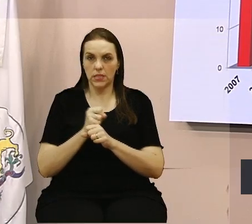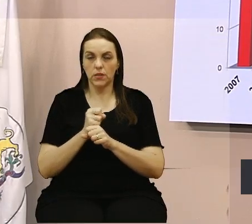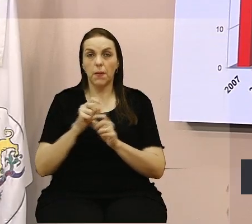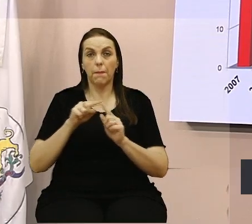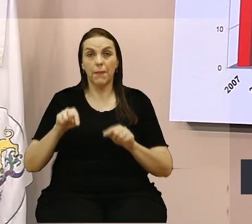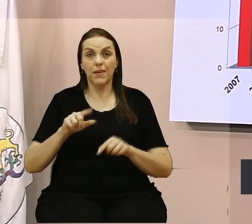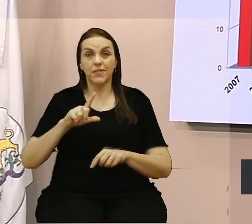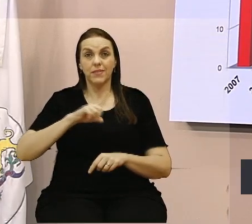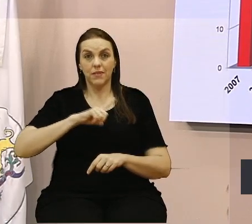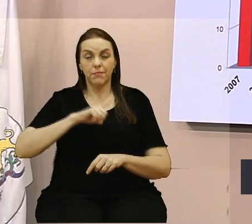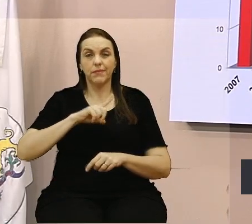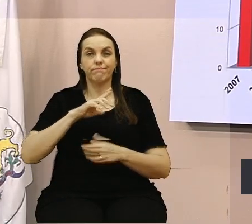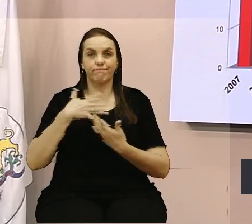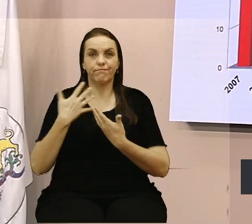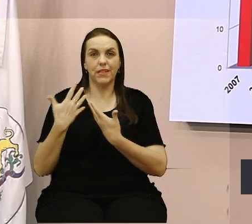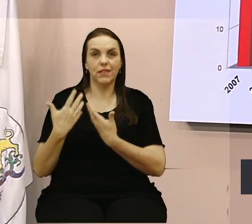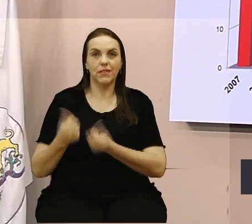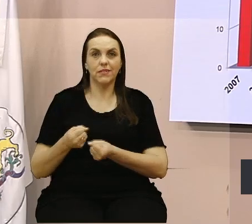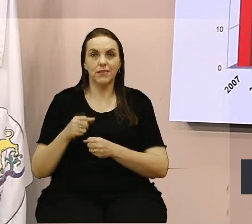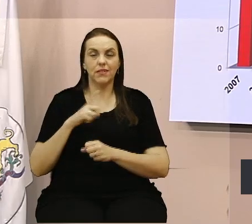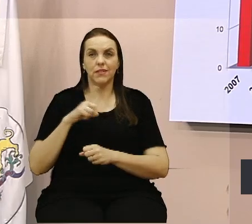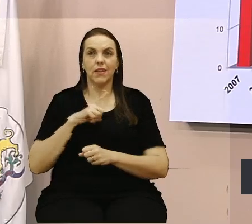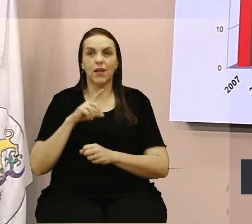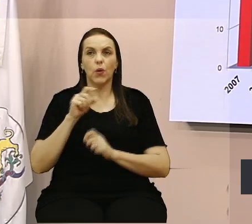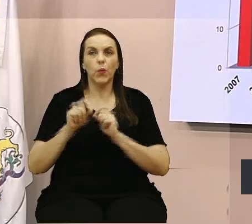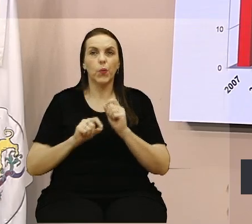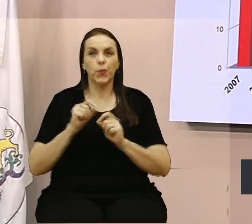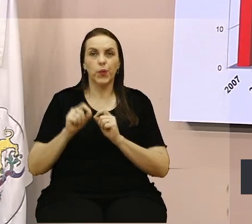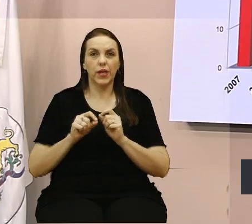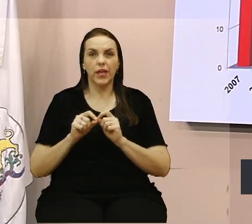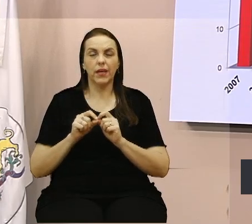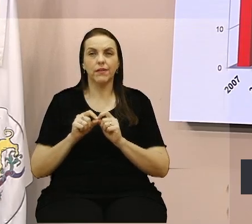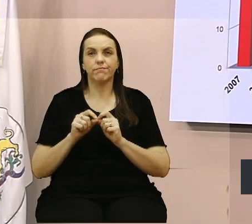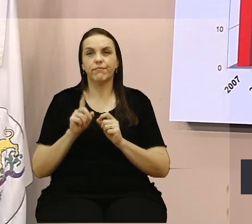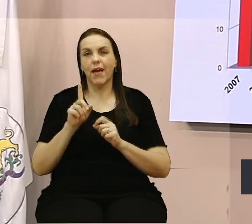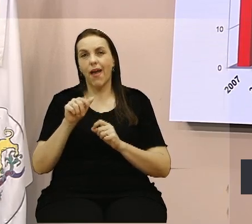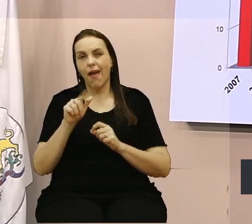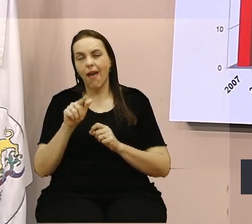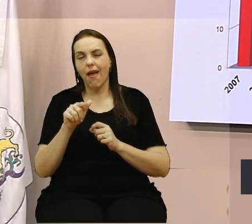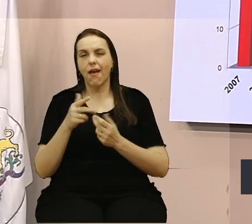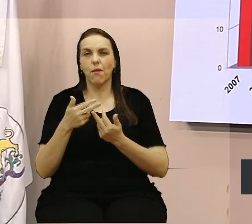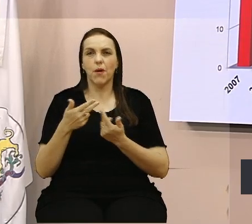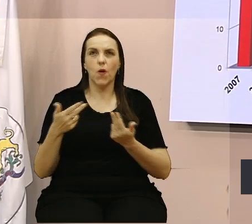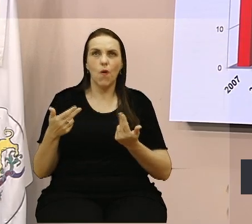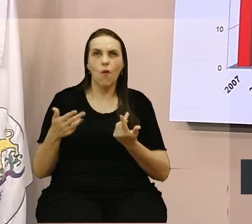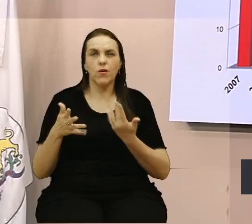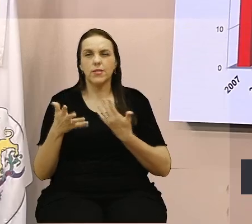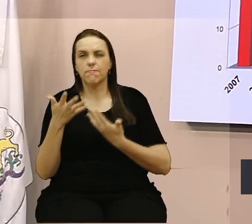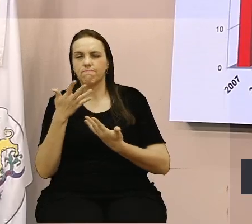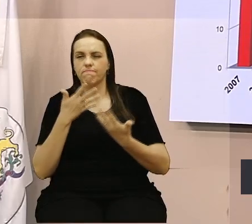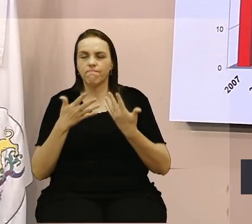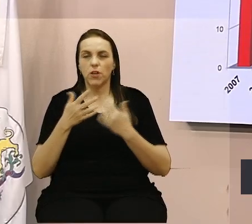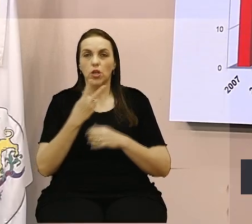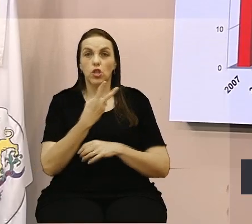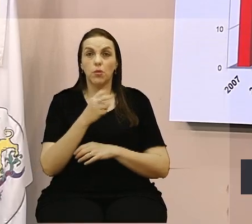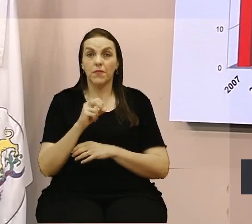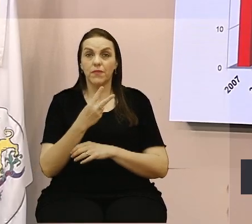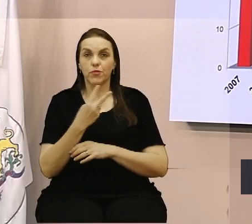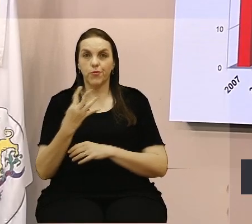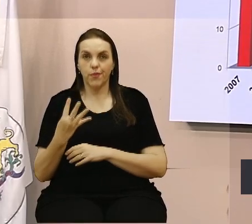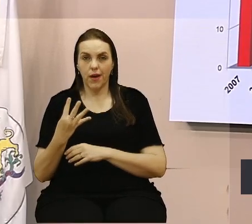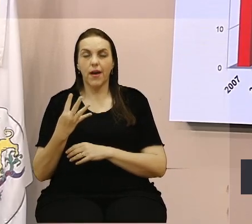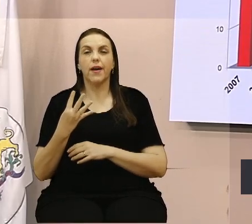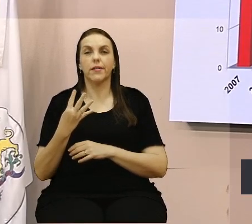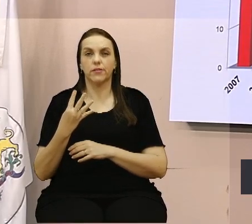nós temos que considerar também um item que deixa alguma coisa no ar, é o ano de 2024 que nós